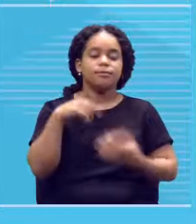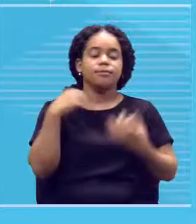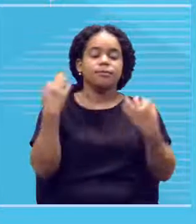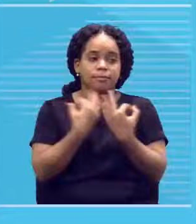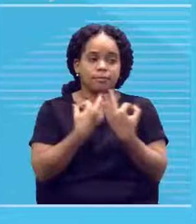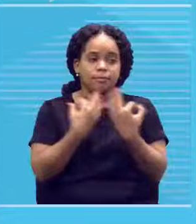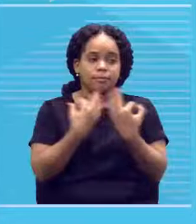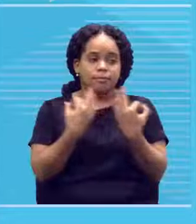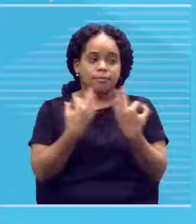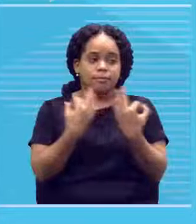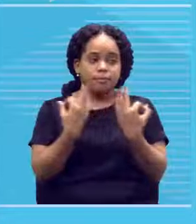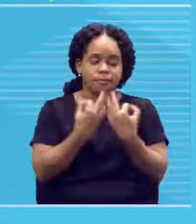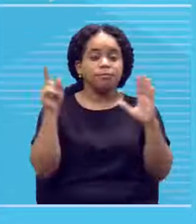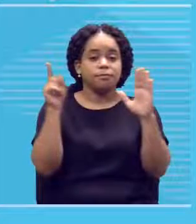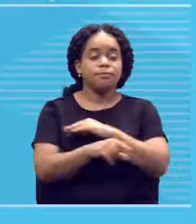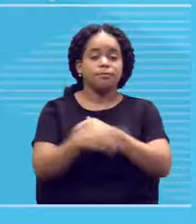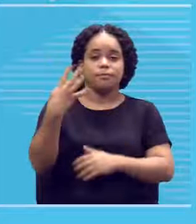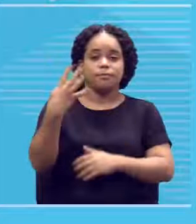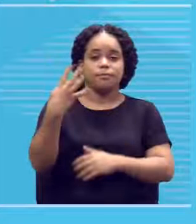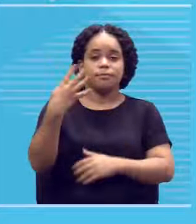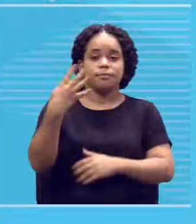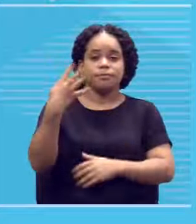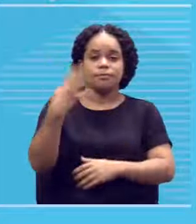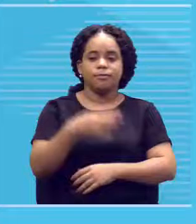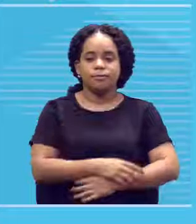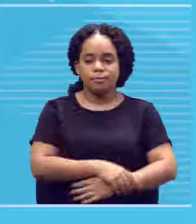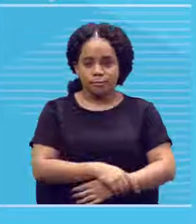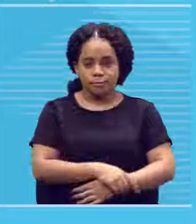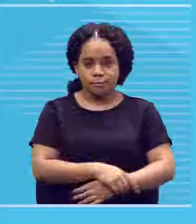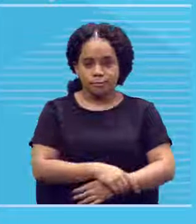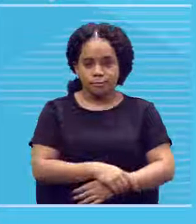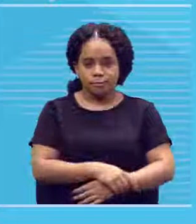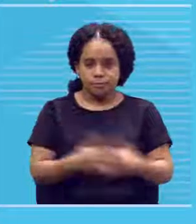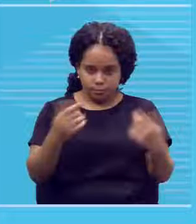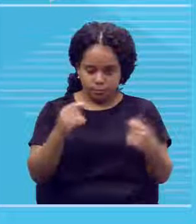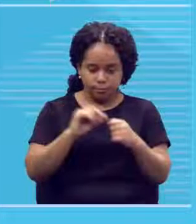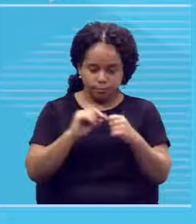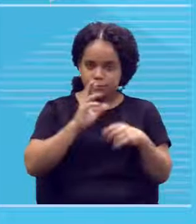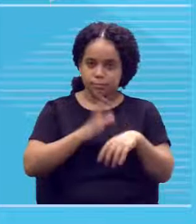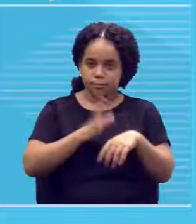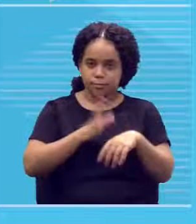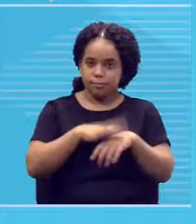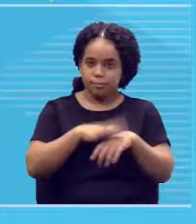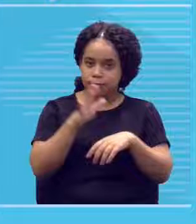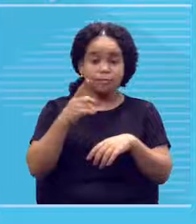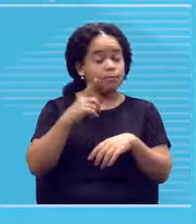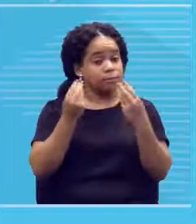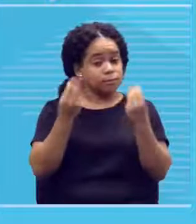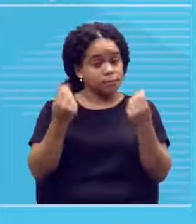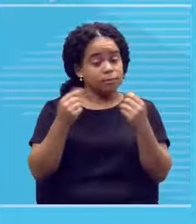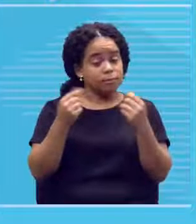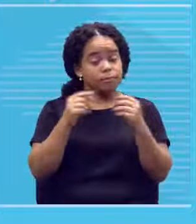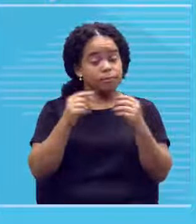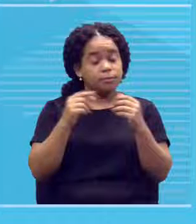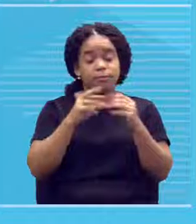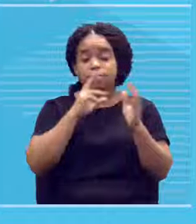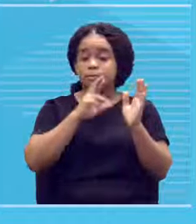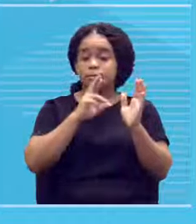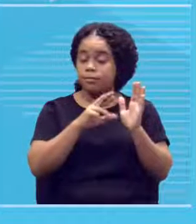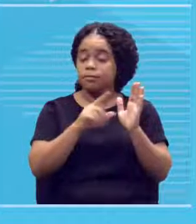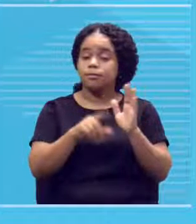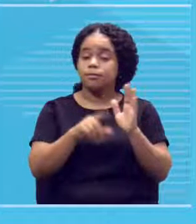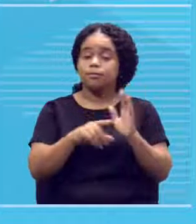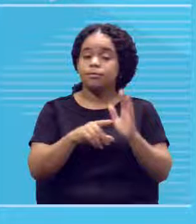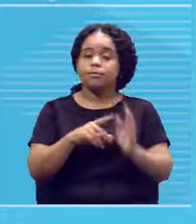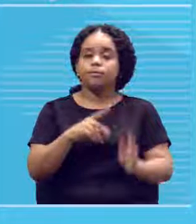nossa questão de número 4 e vamos fazer mais porque nós temos muita coisa para fazer por aqui